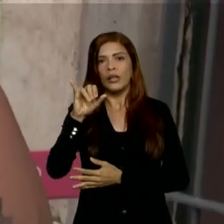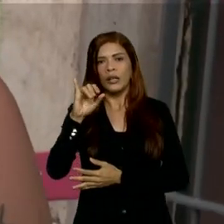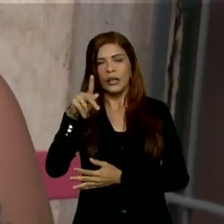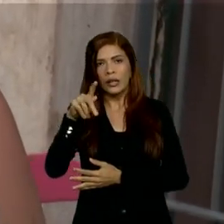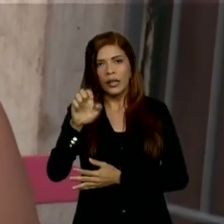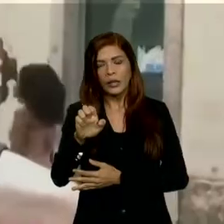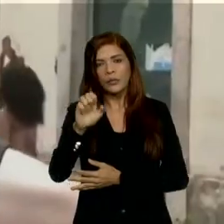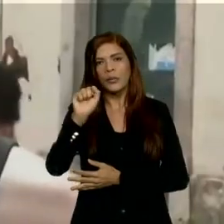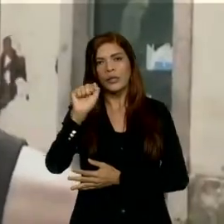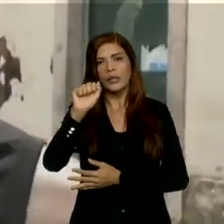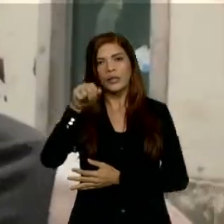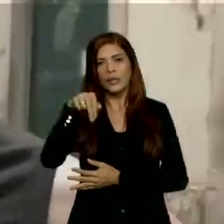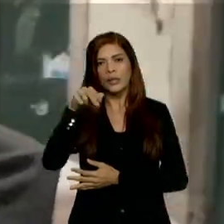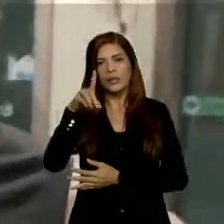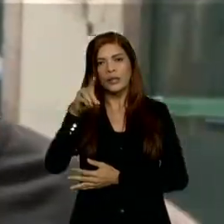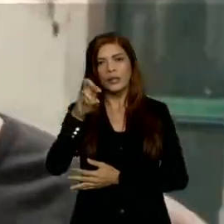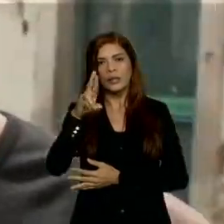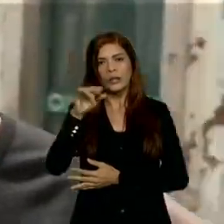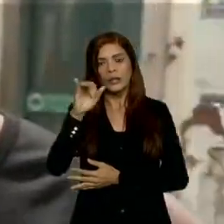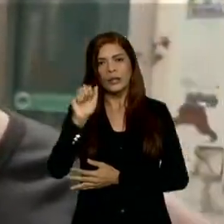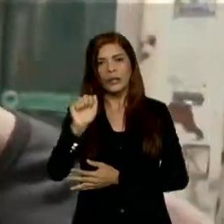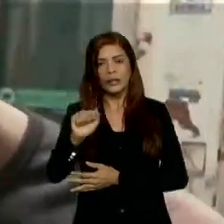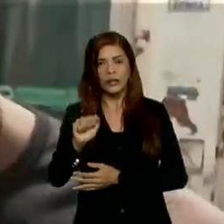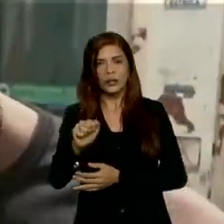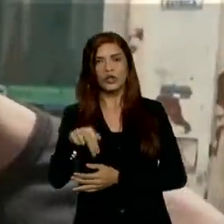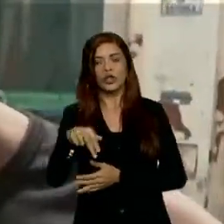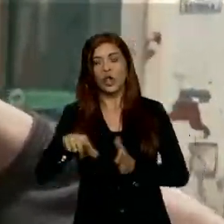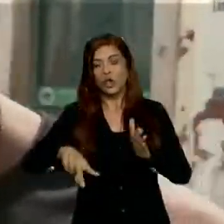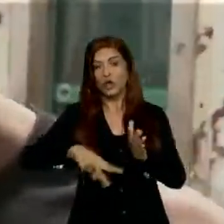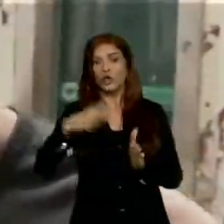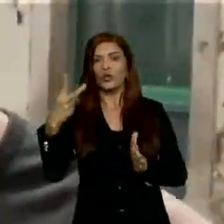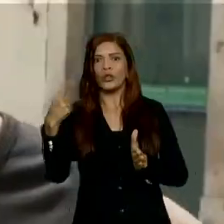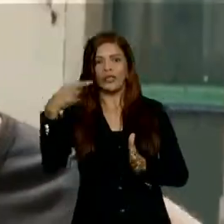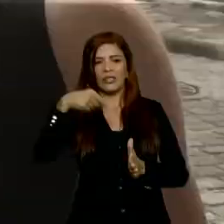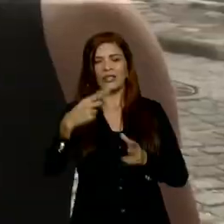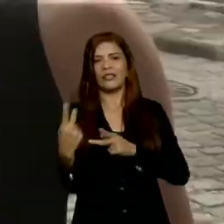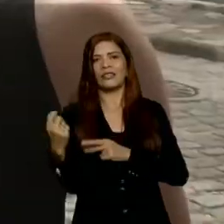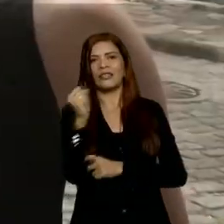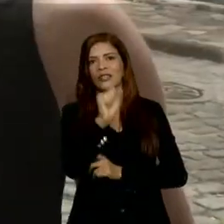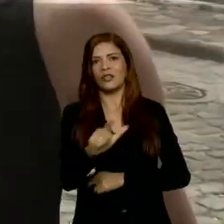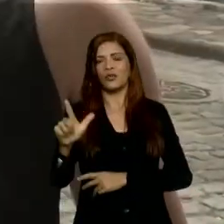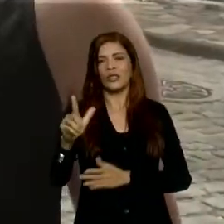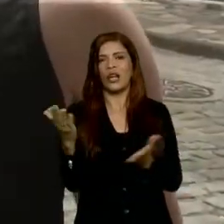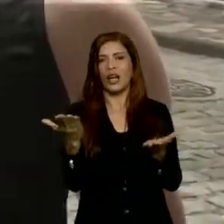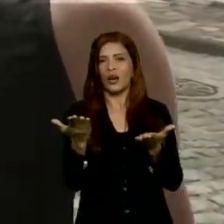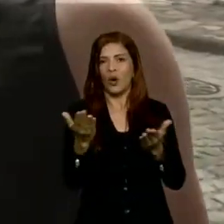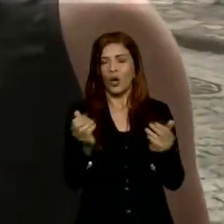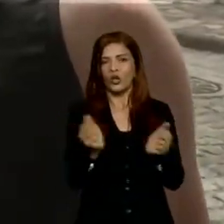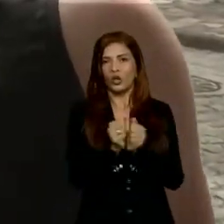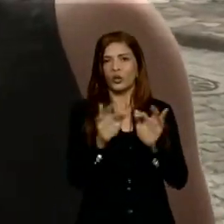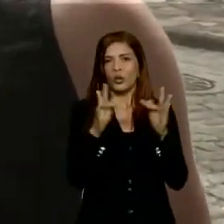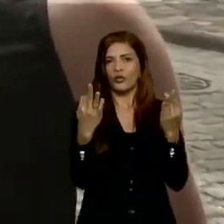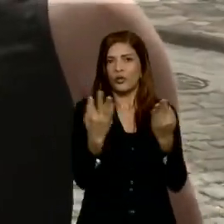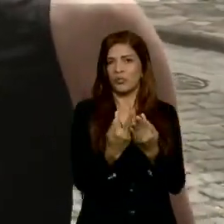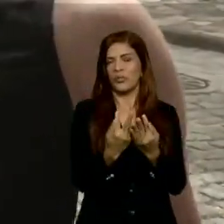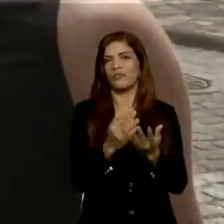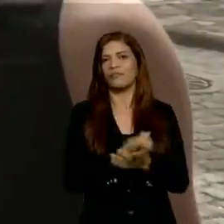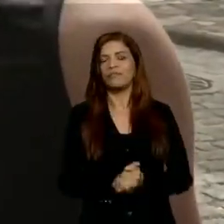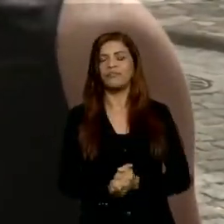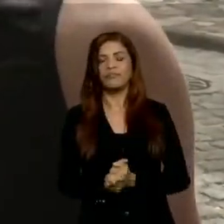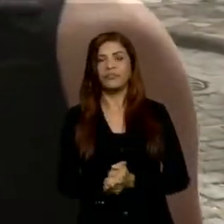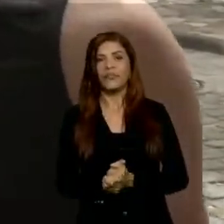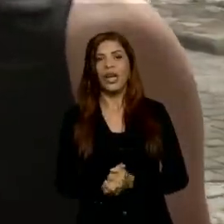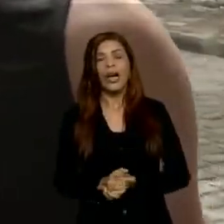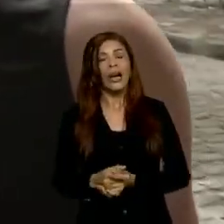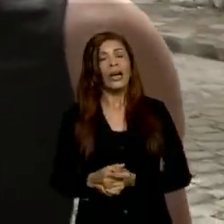pela segunda vez e agora trouxeram os familiares para conhecerem A Ilha do Amor a gente tinha sempre um sonho de conhecer a gente conseguiu